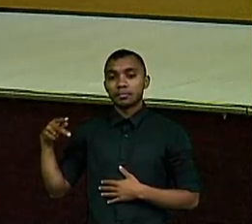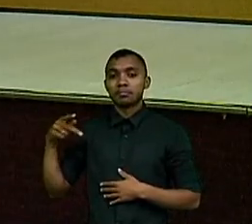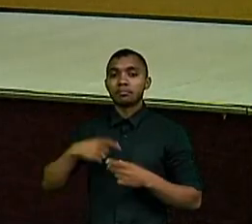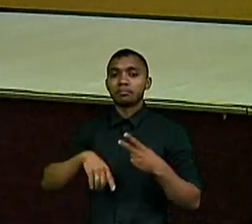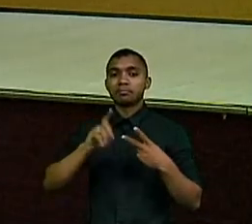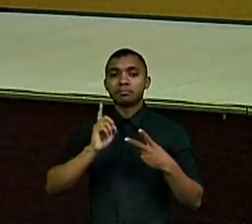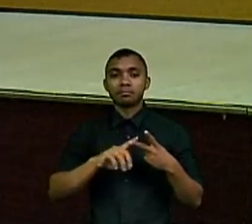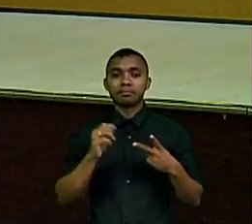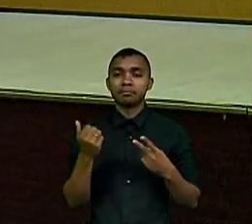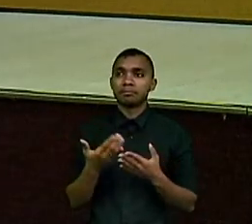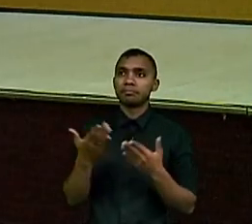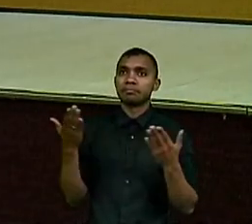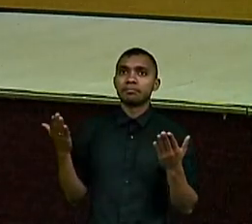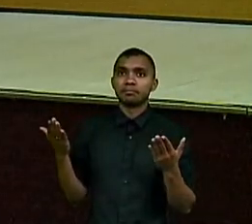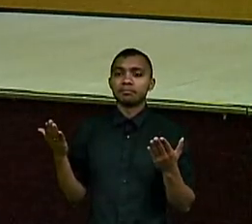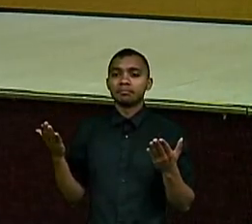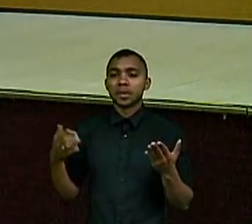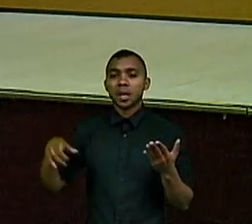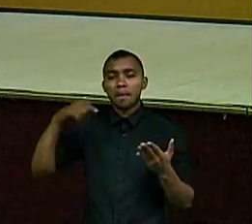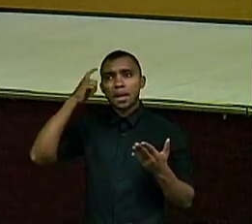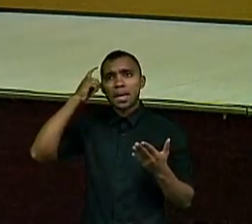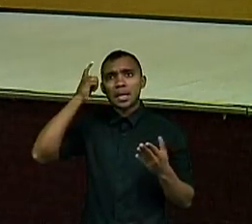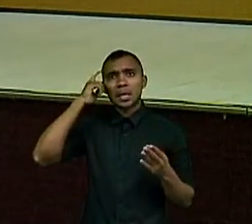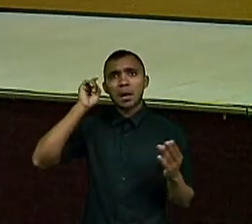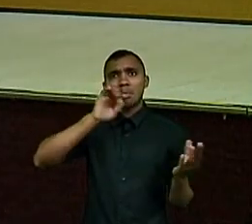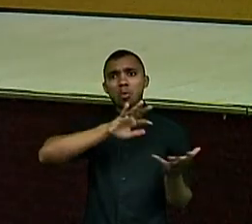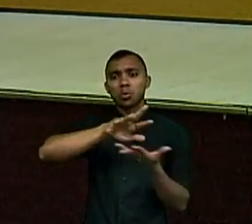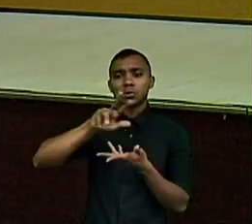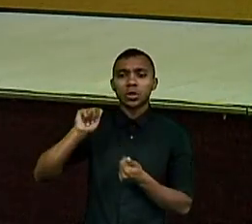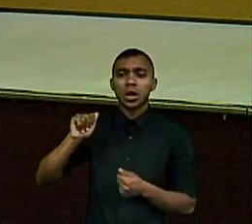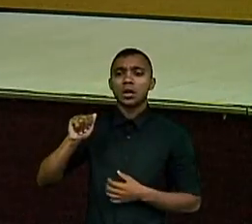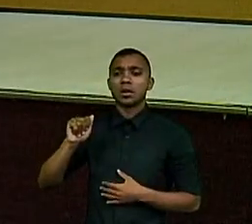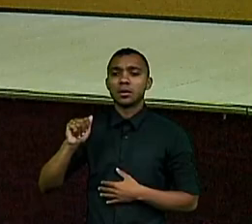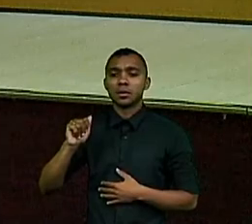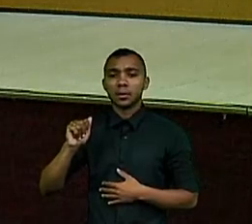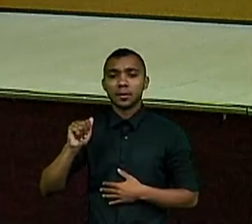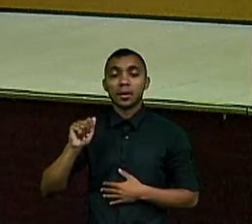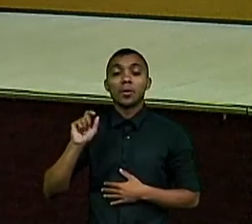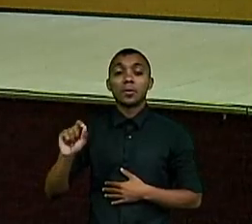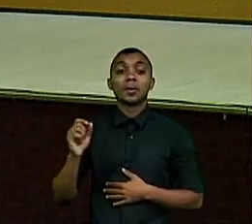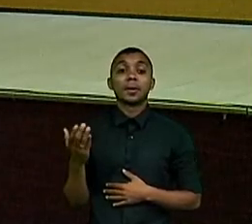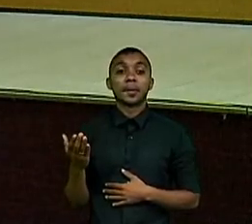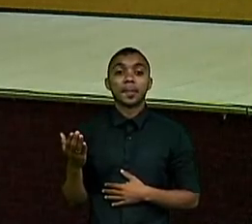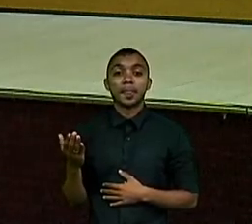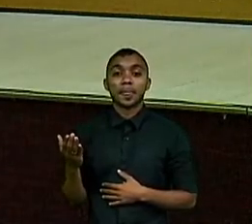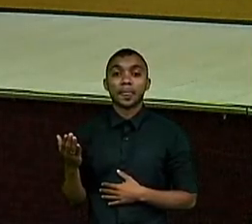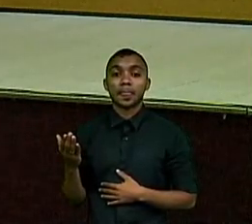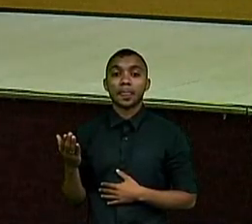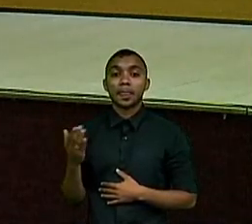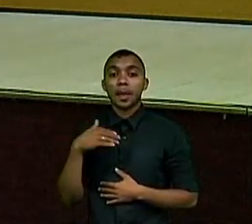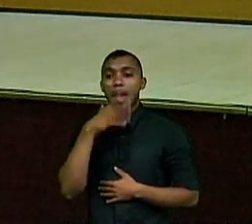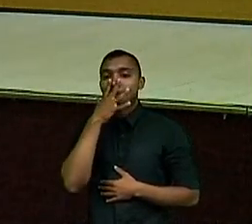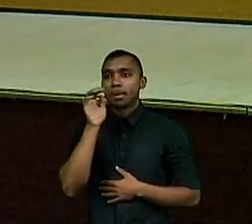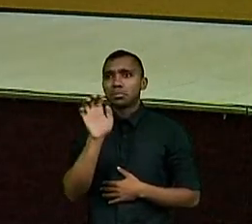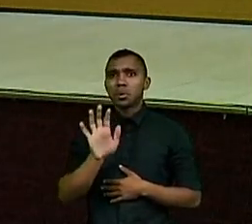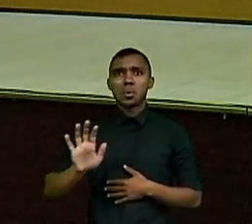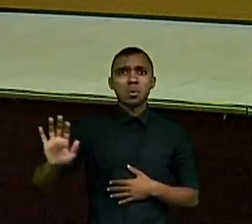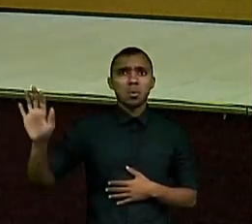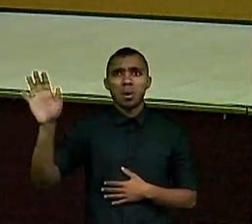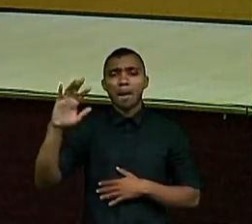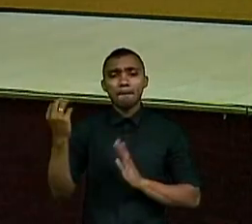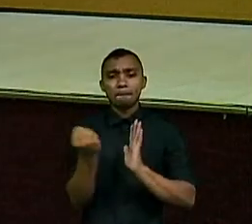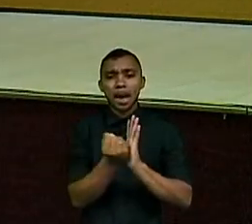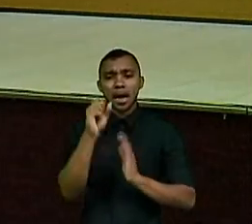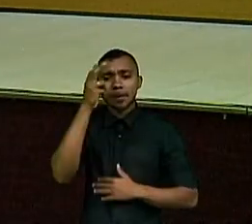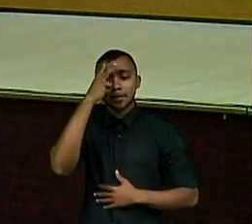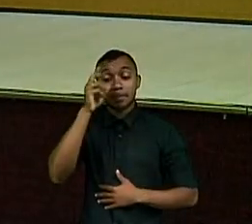como pensadores mundiais têm do desconstruir essa esse eurocentrismo histórico mas até